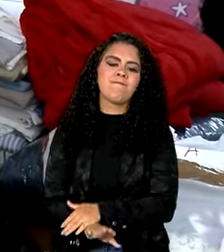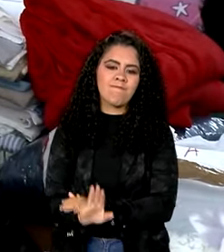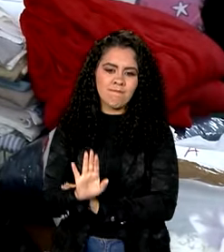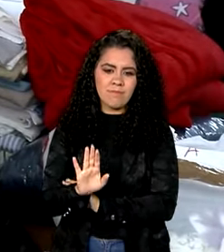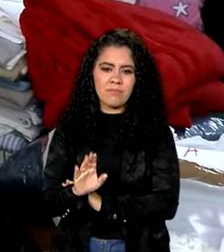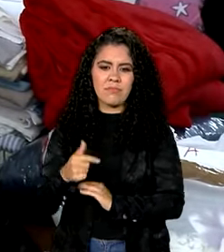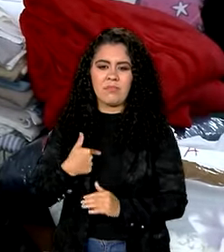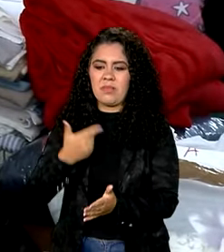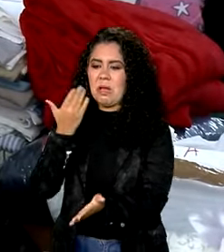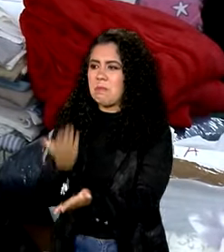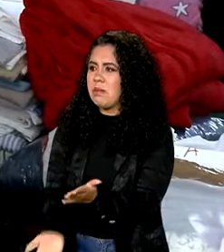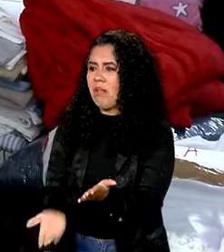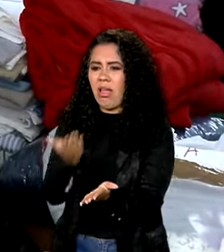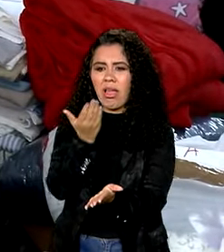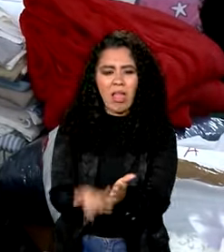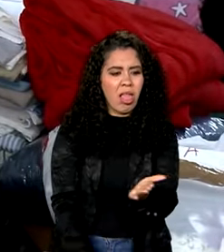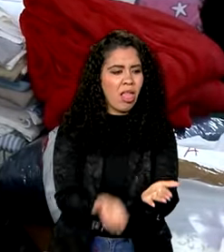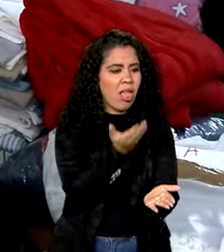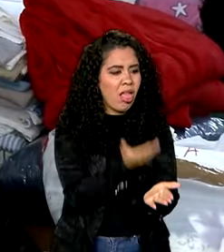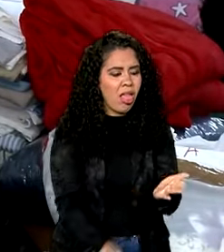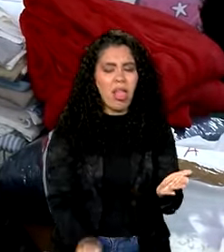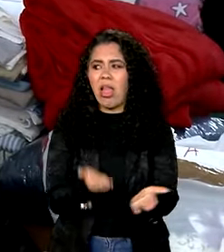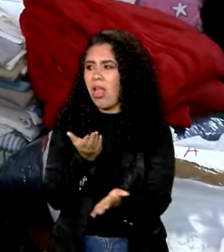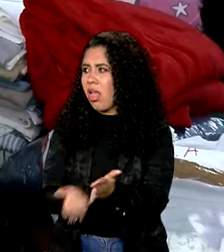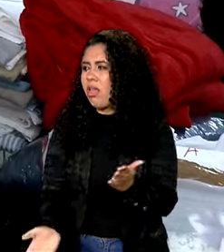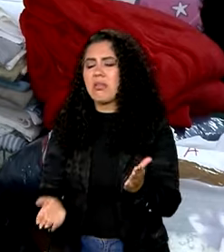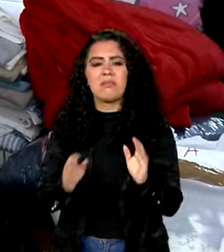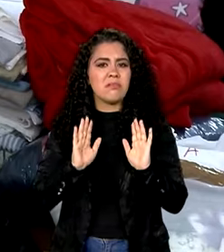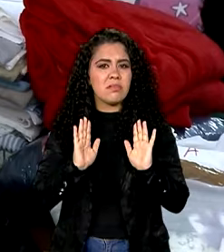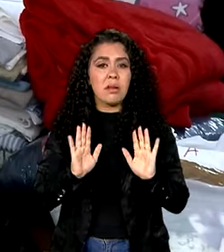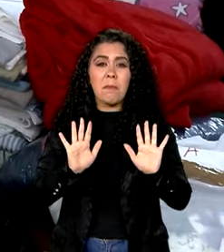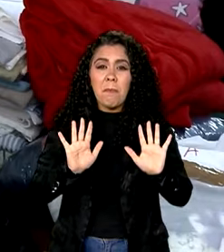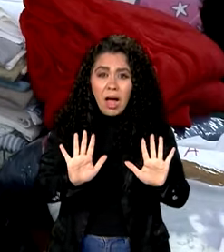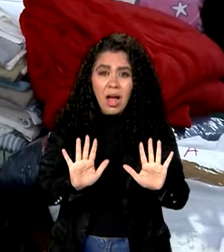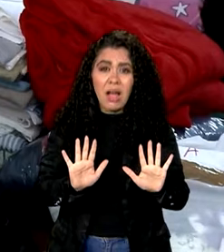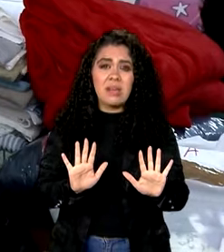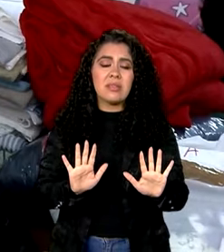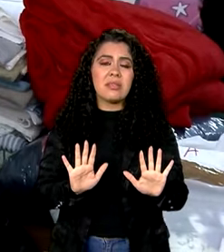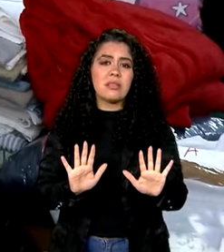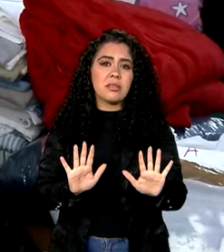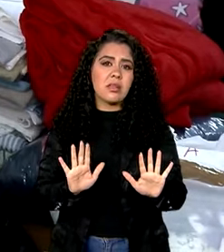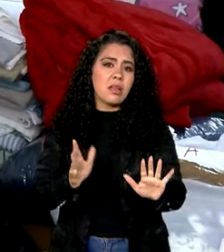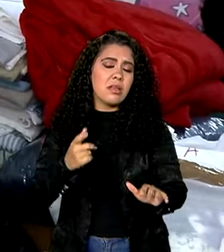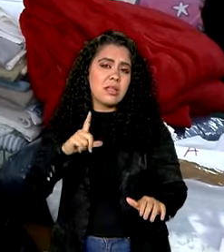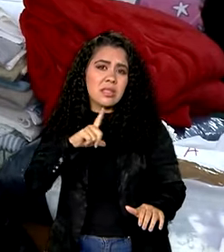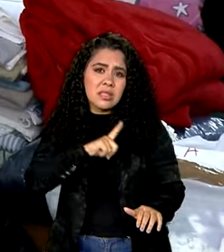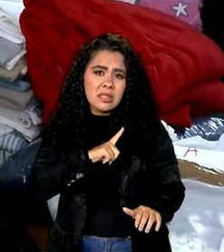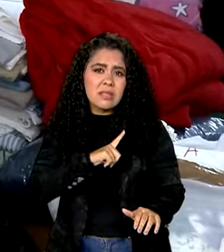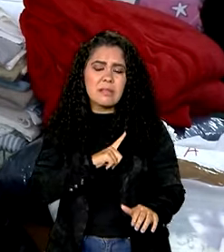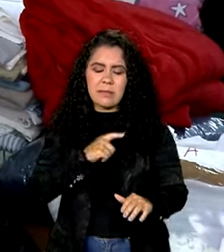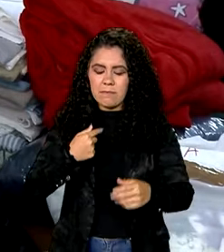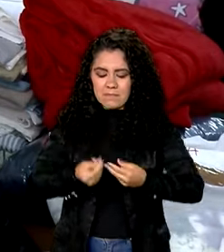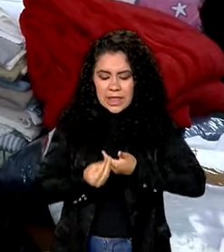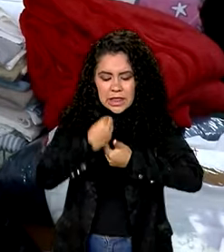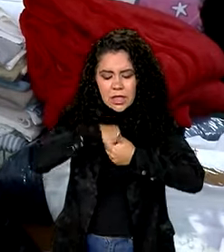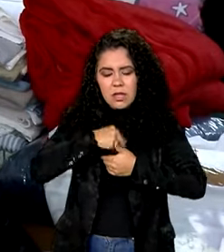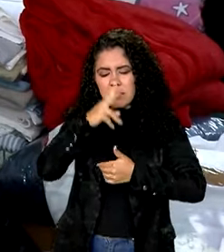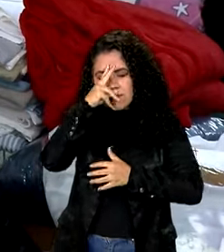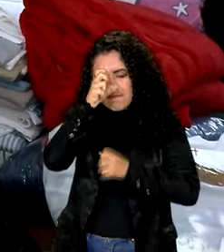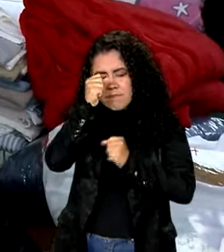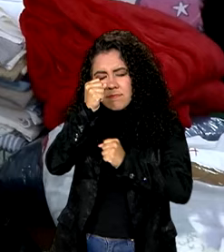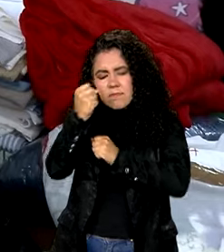a perder. Volte bem, a gente perde. Mas eu também eu tenho bastante força.